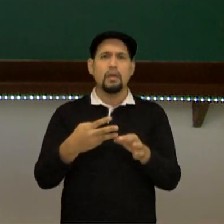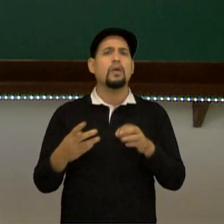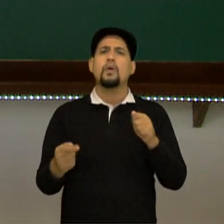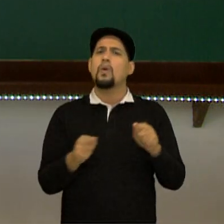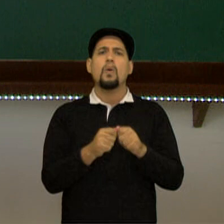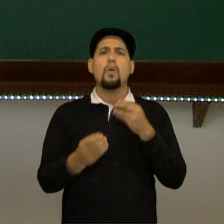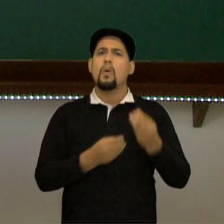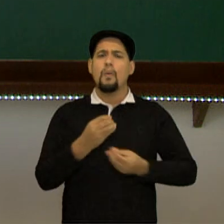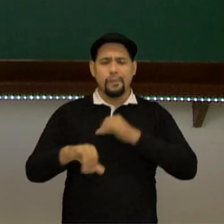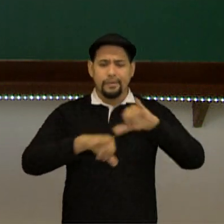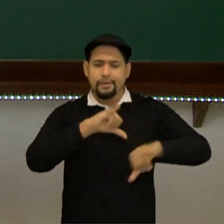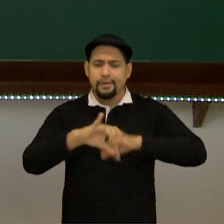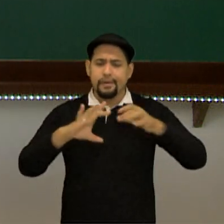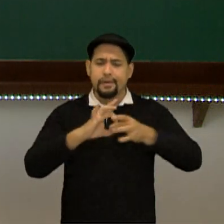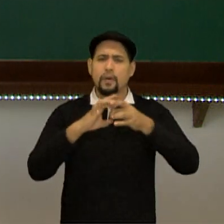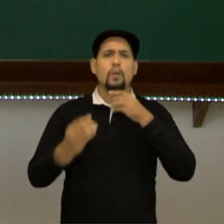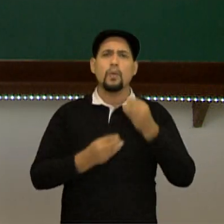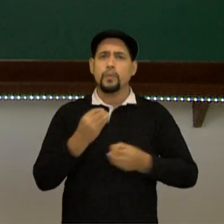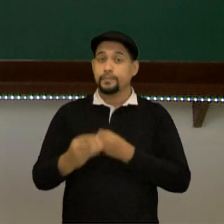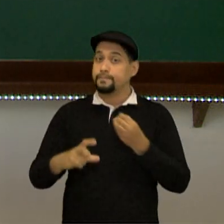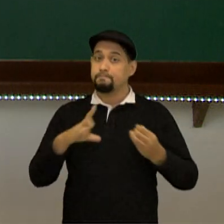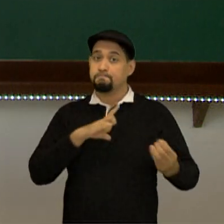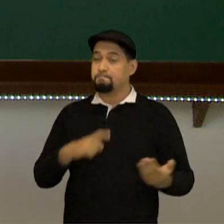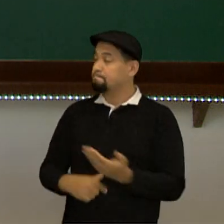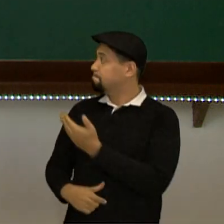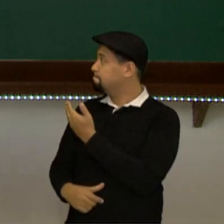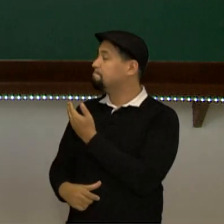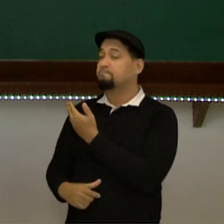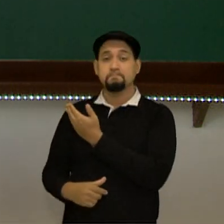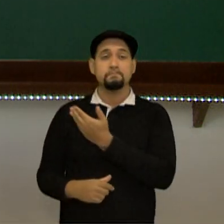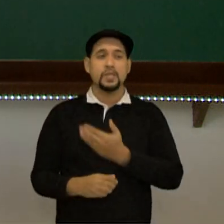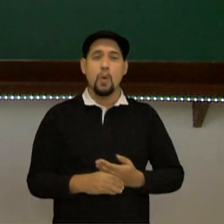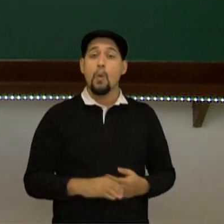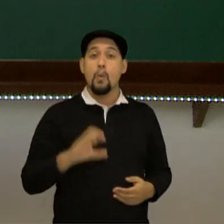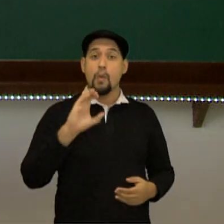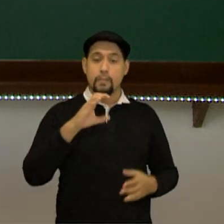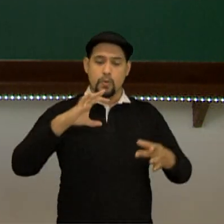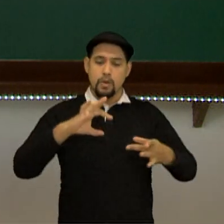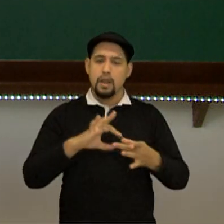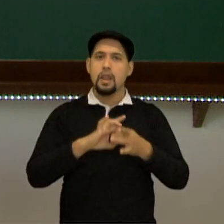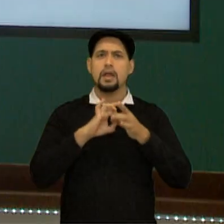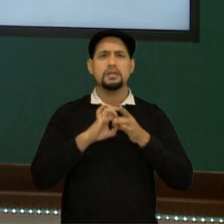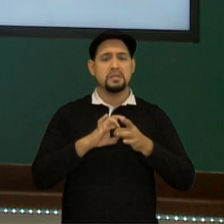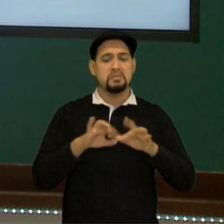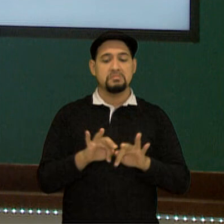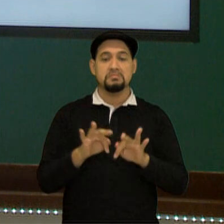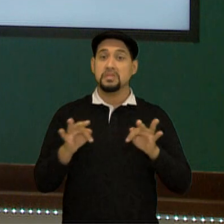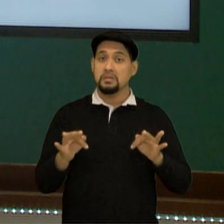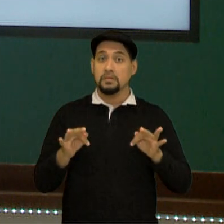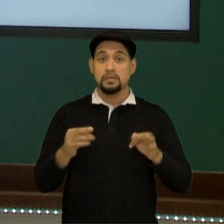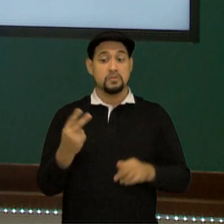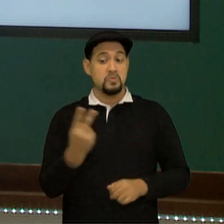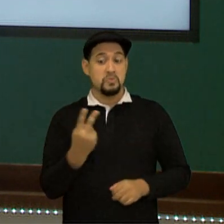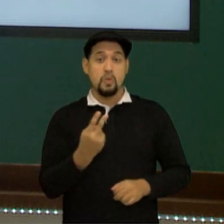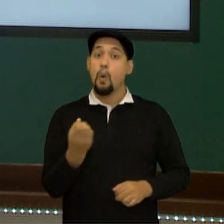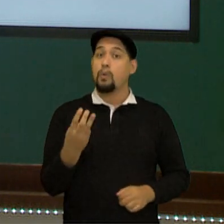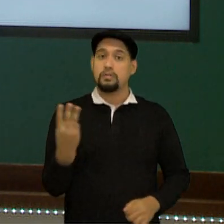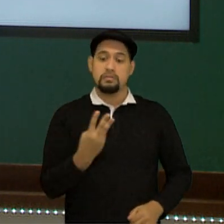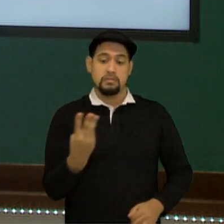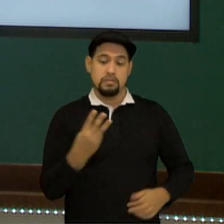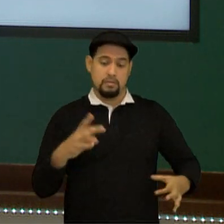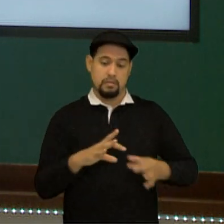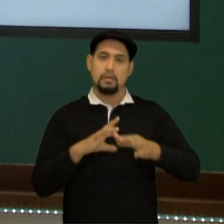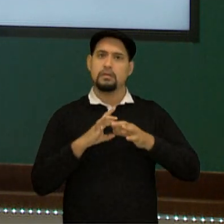e como podem ser? Está aqui. O carbono pode fazer ligações simples, dupla ou tripla.